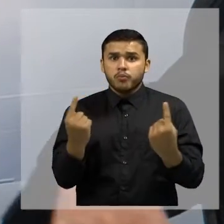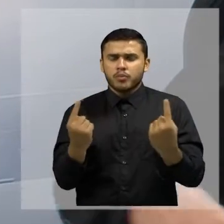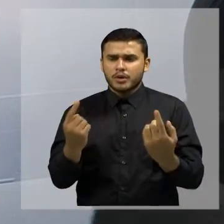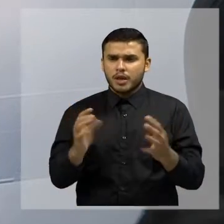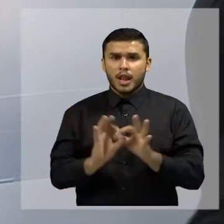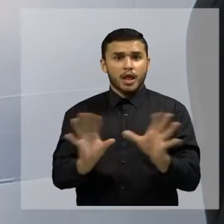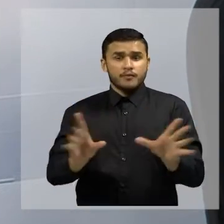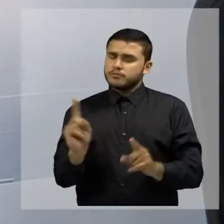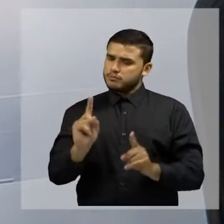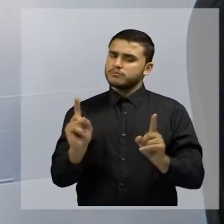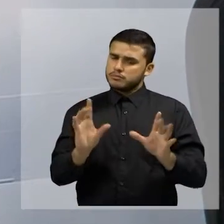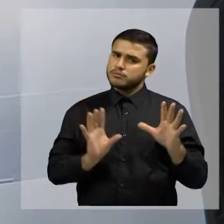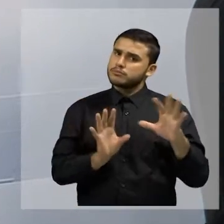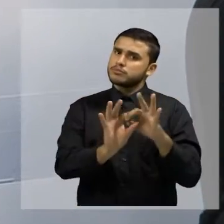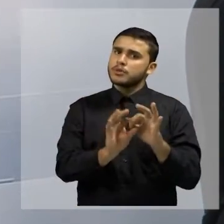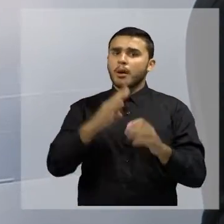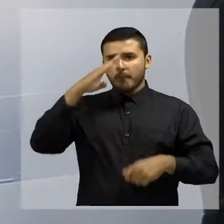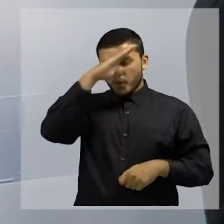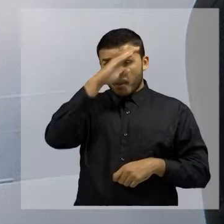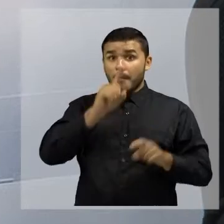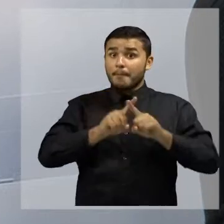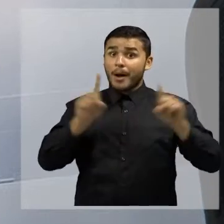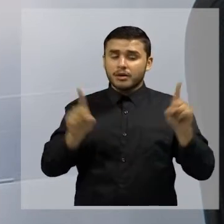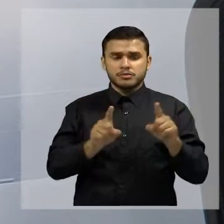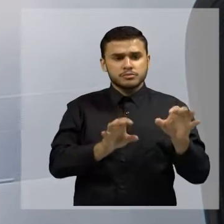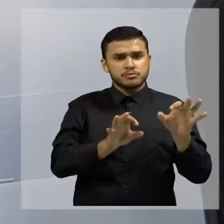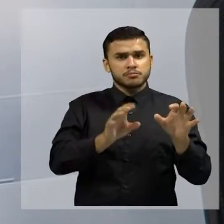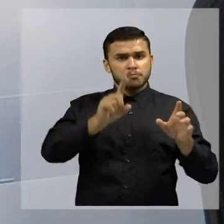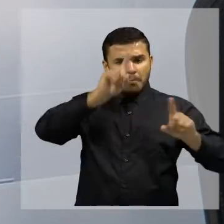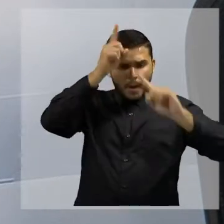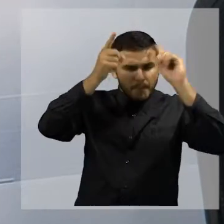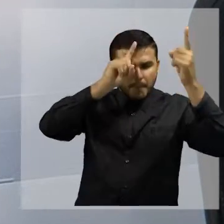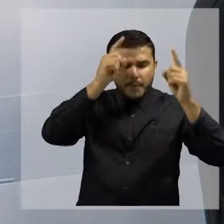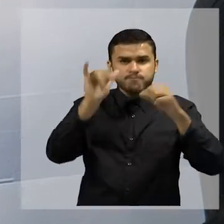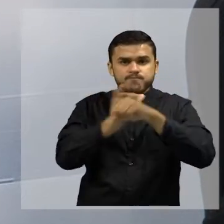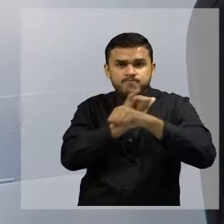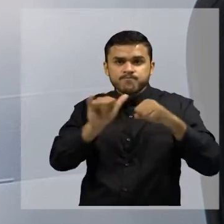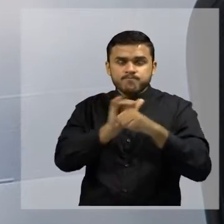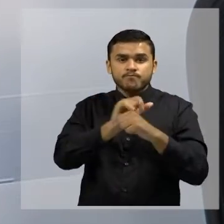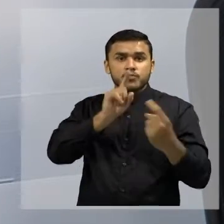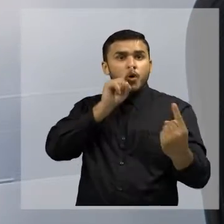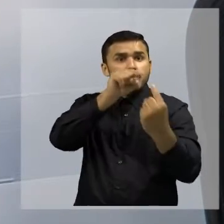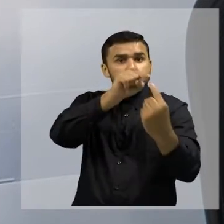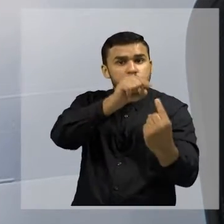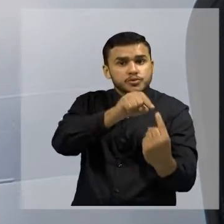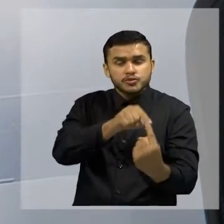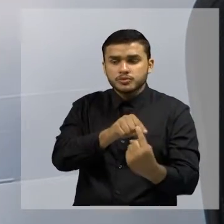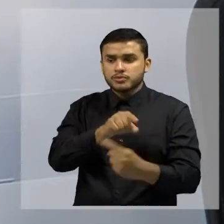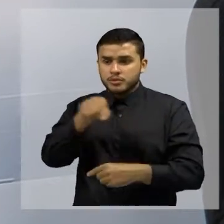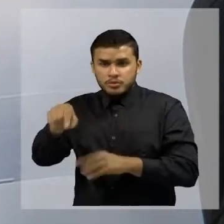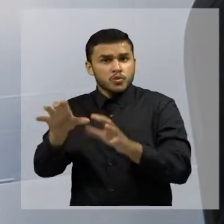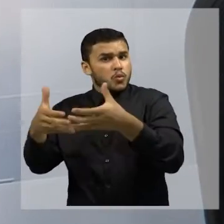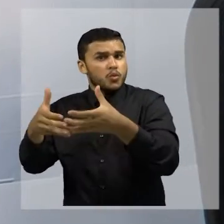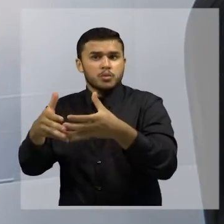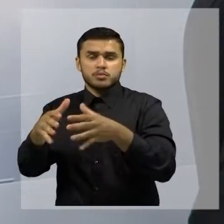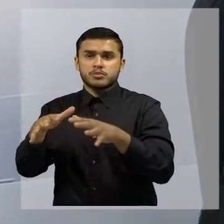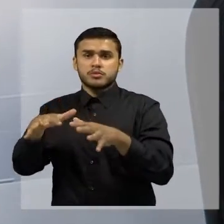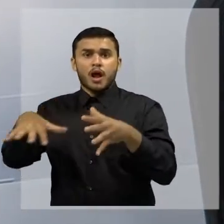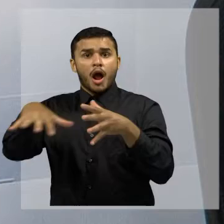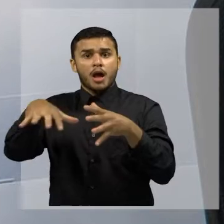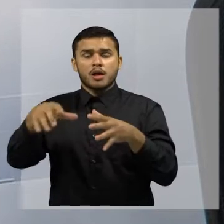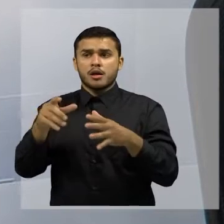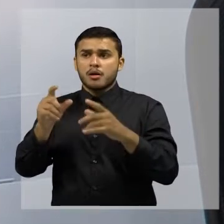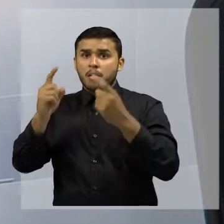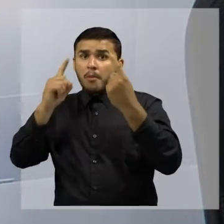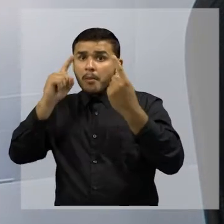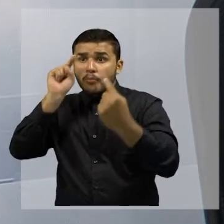para tentar defender suas ideias perante ao governo federal. Quer dizer, porque o poder central vive em crise, criado por